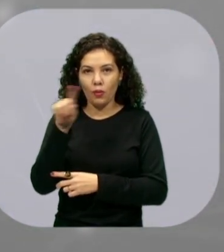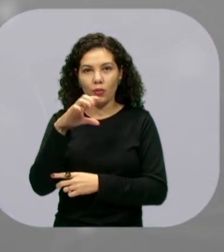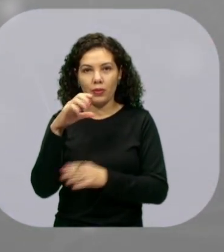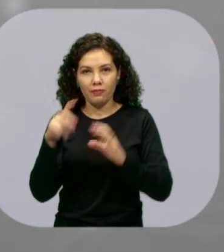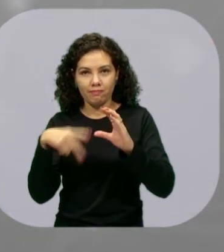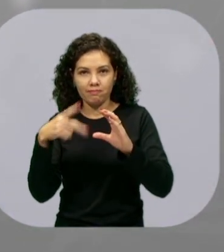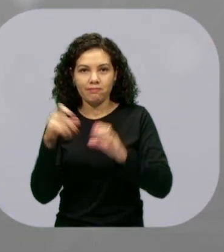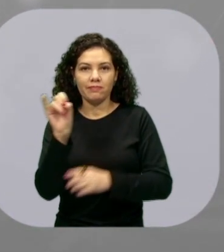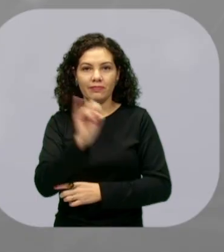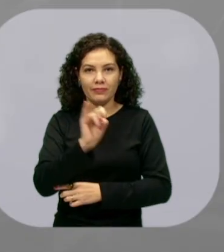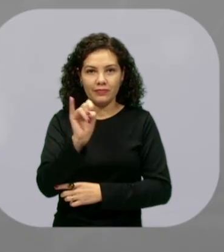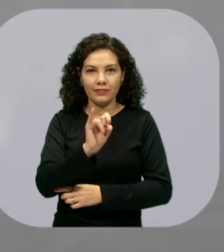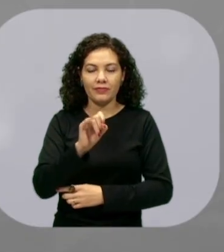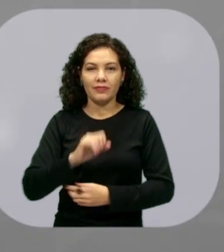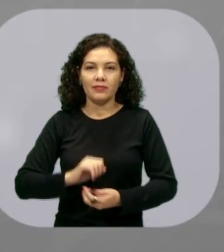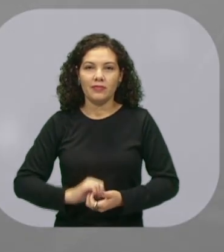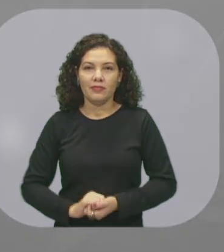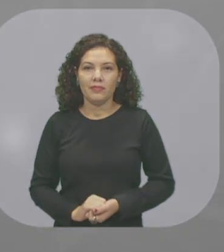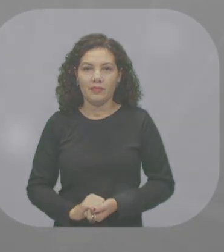@Câmara Itajaí.